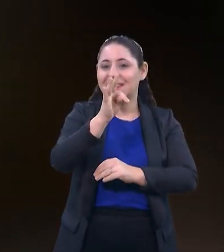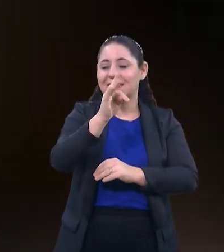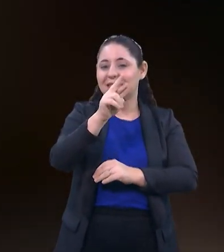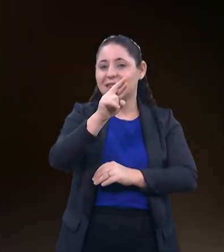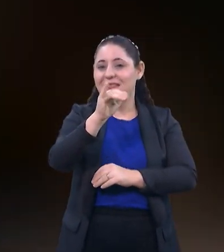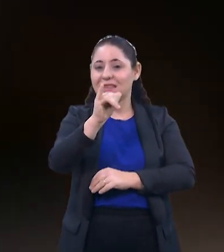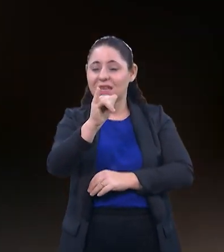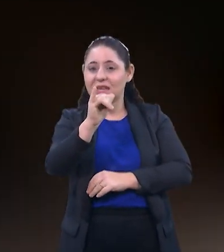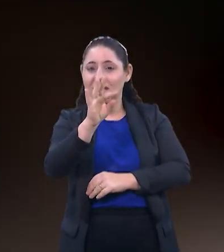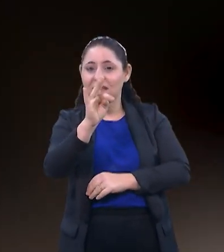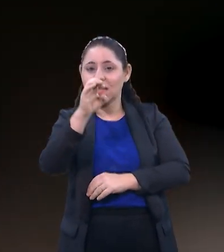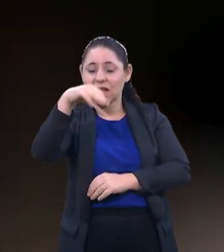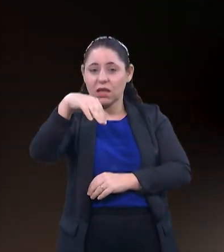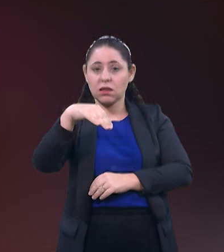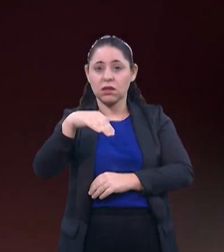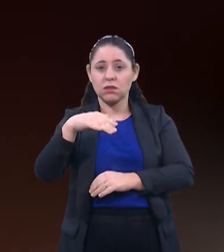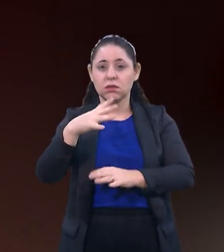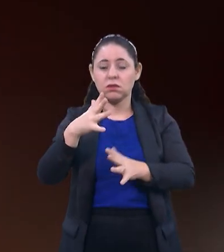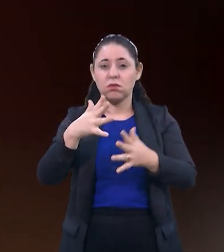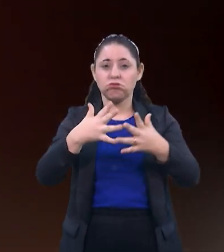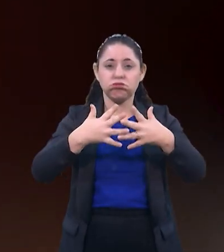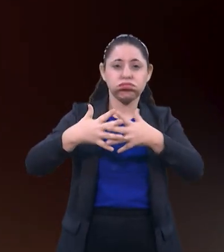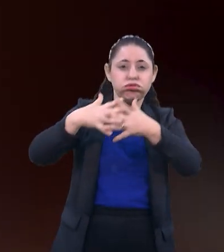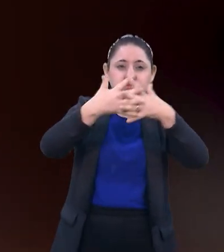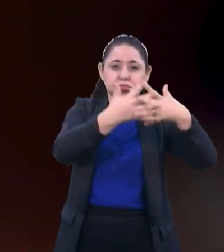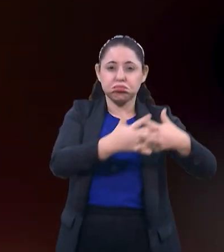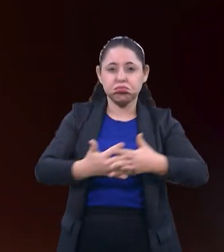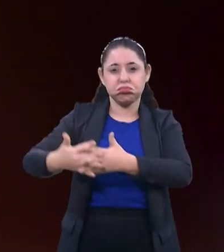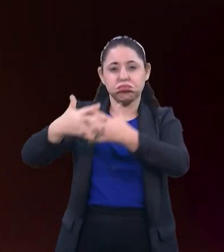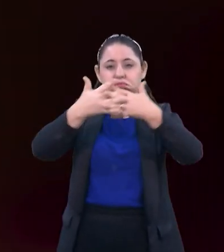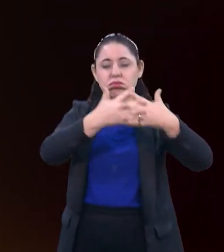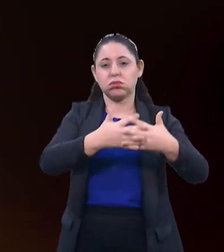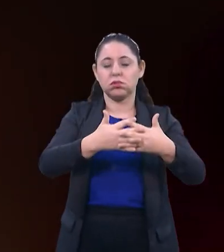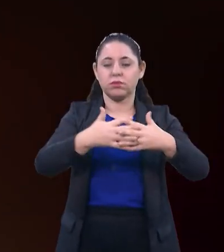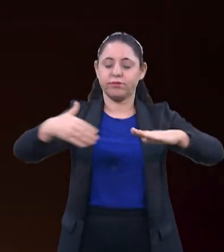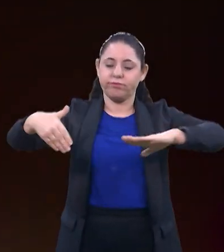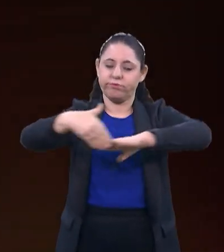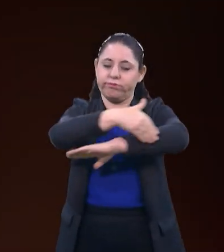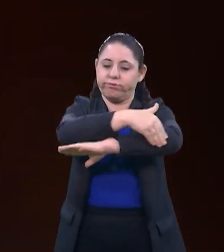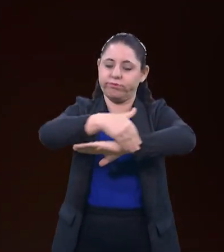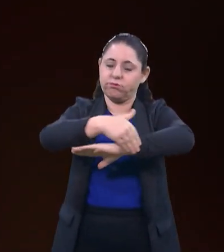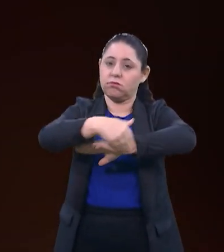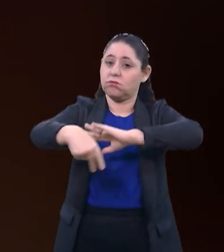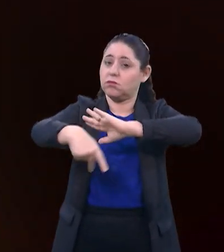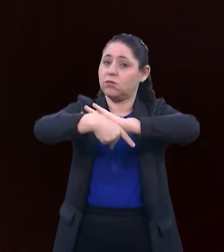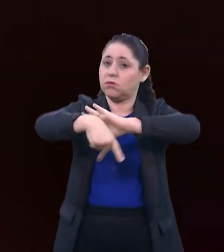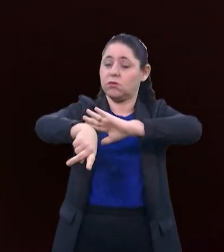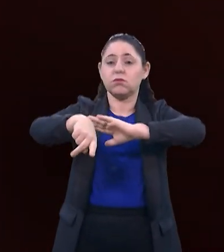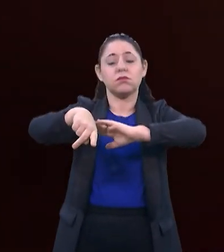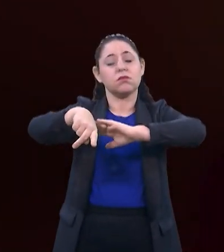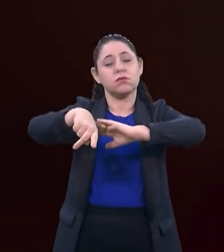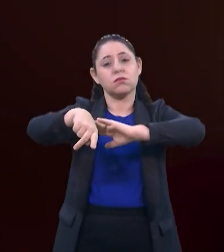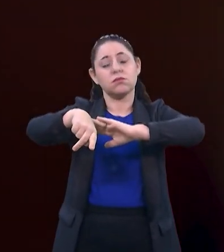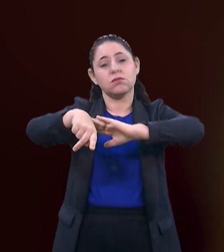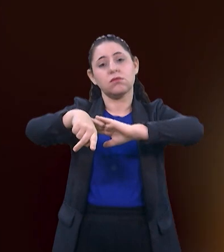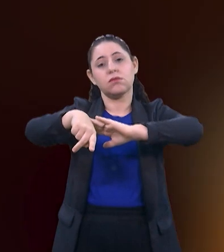trem trafegando nesta rodovia, que é uma rodovia eminentemente